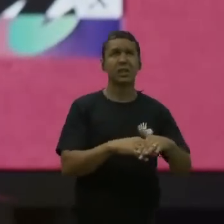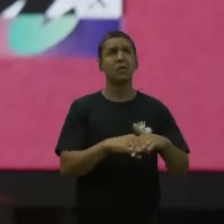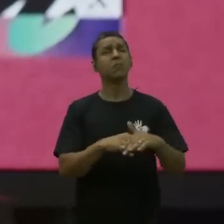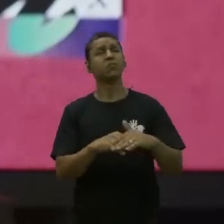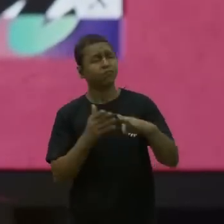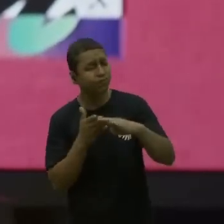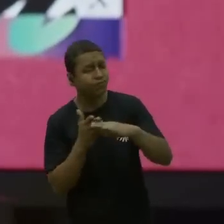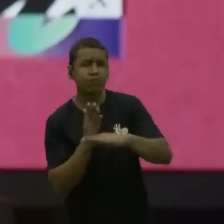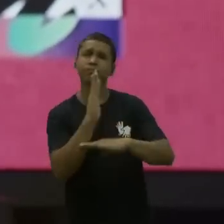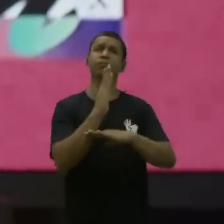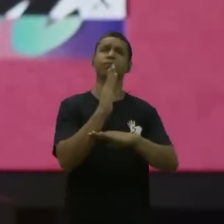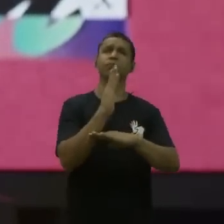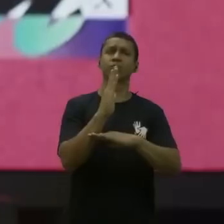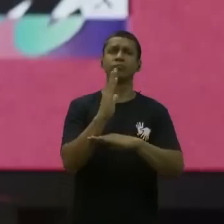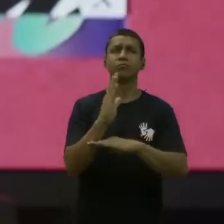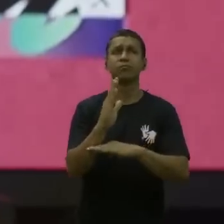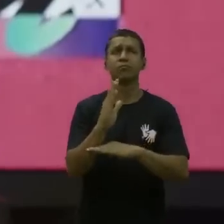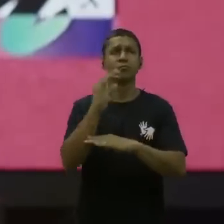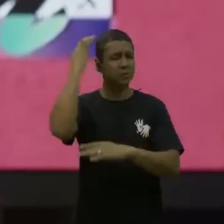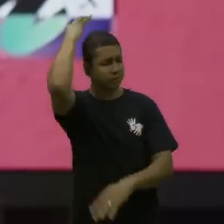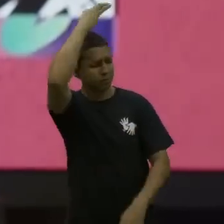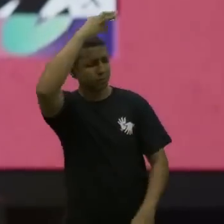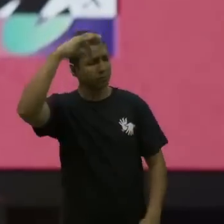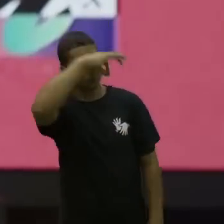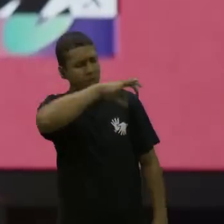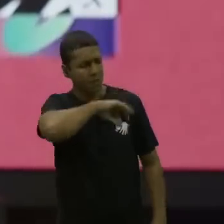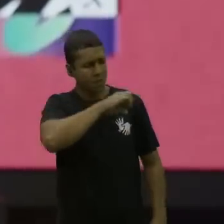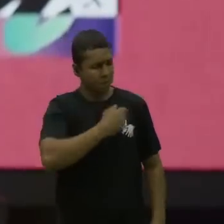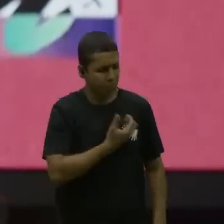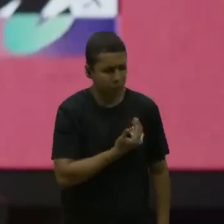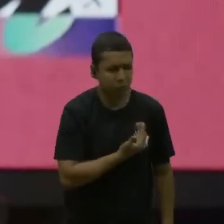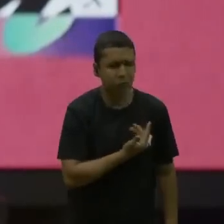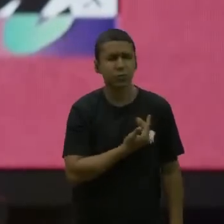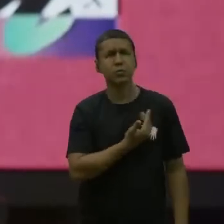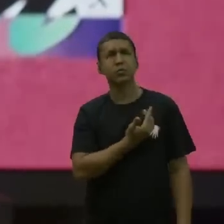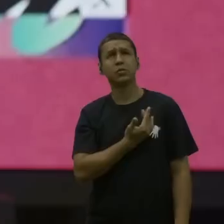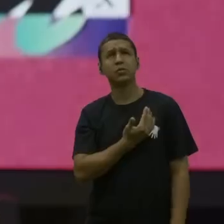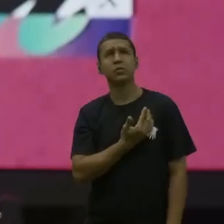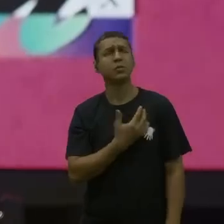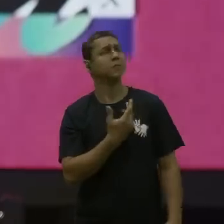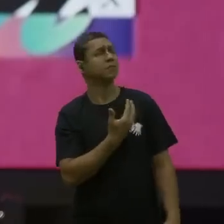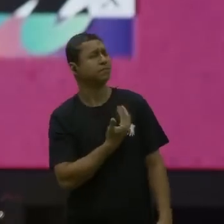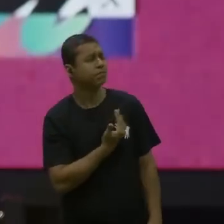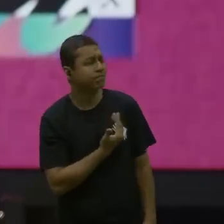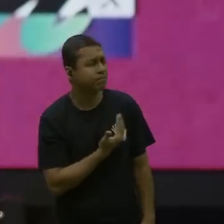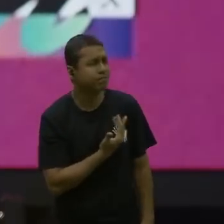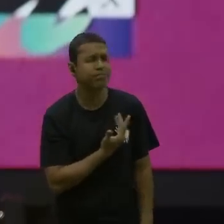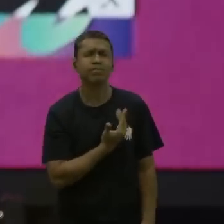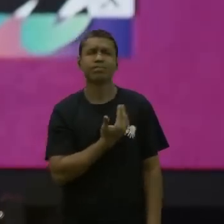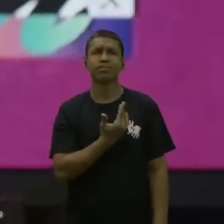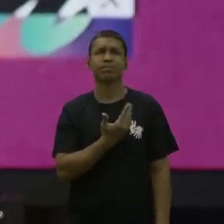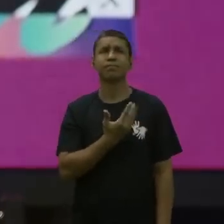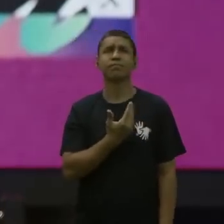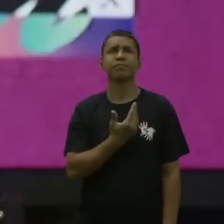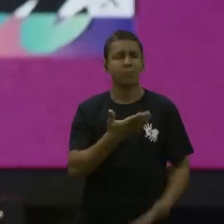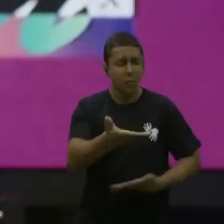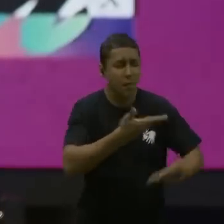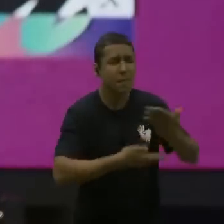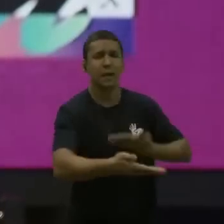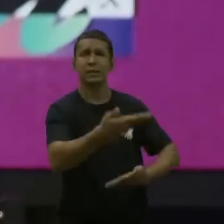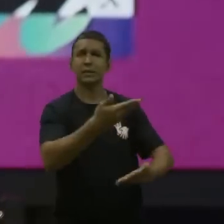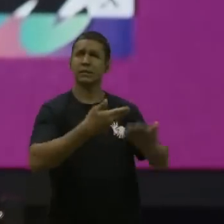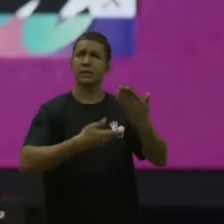rompa sem temor. Flua no Espírito, mergulhe nessas águas. Sente-se nessa mesa e coma. Tem